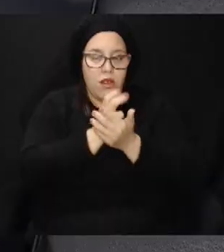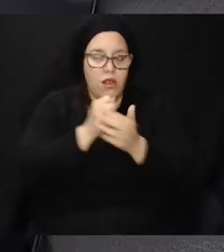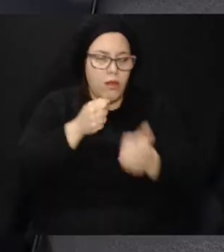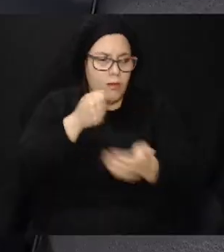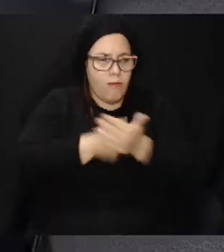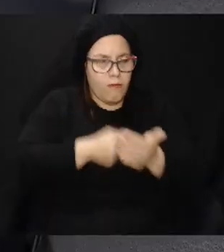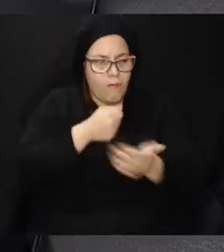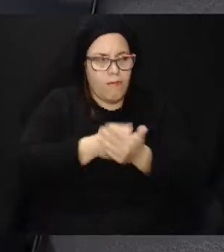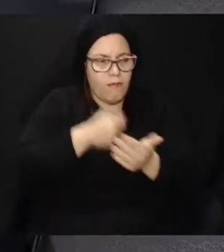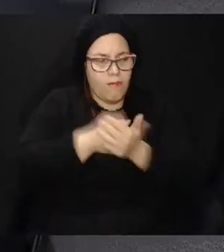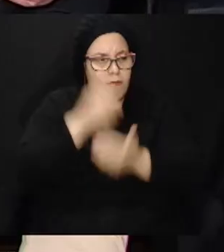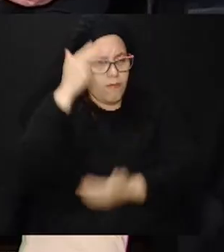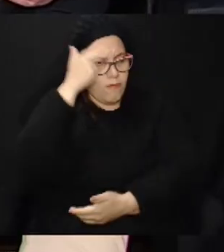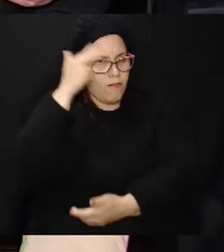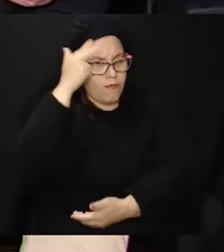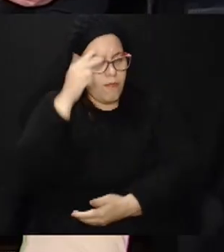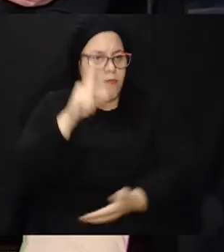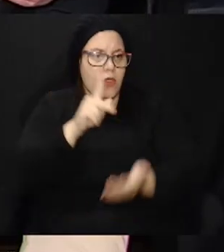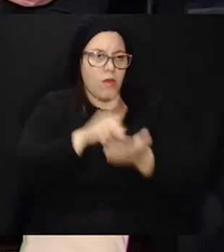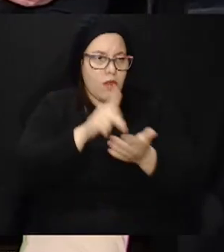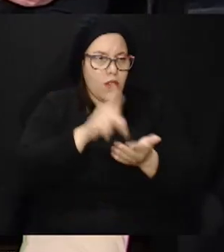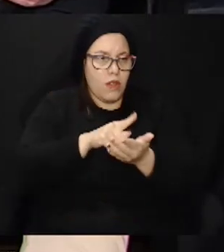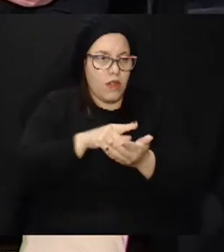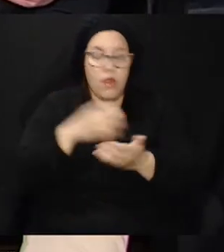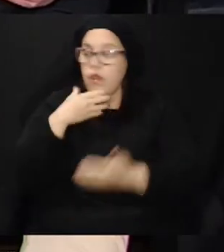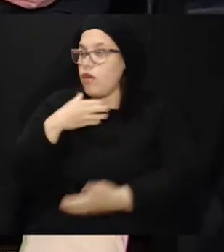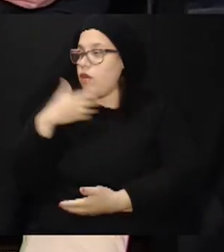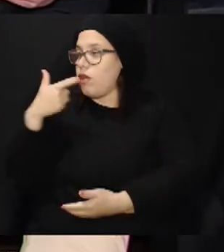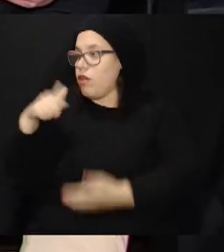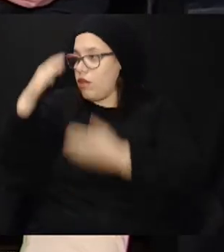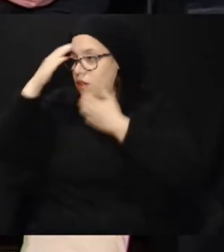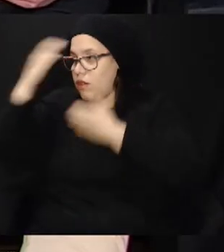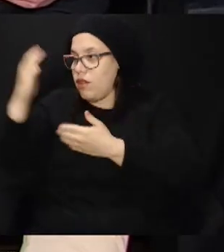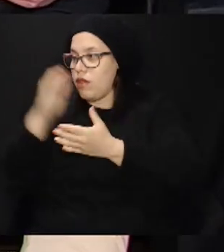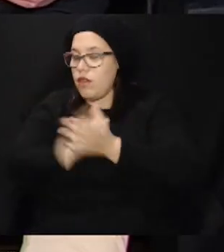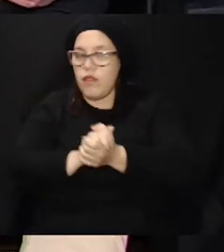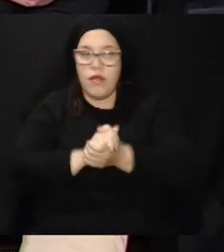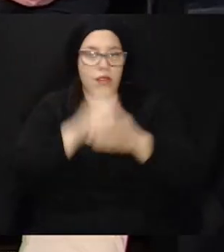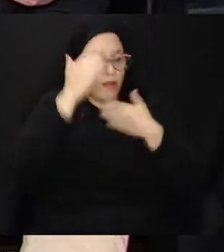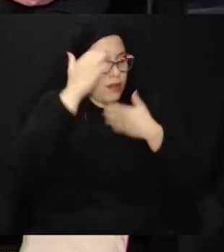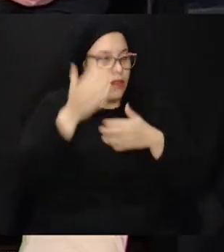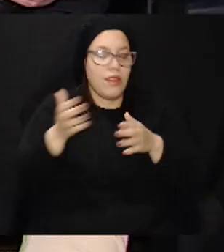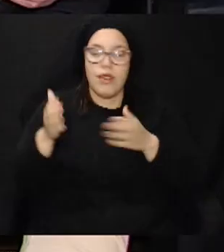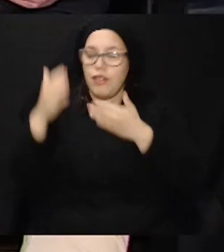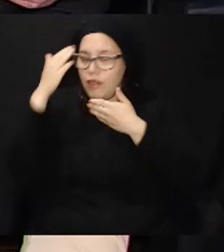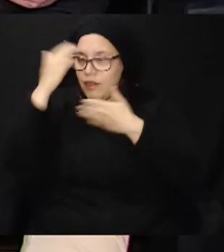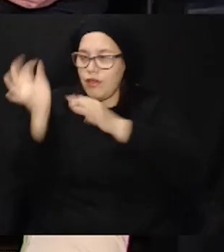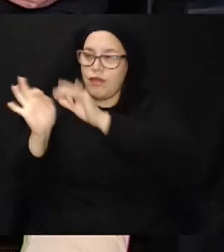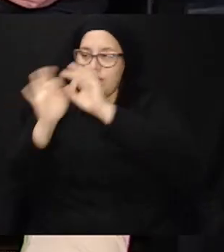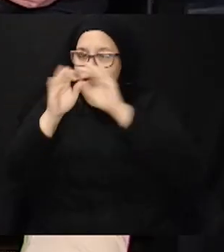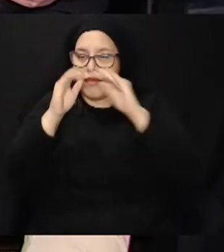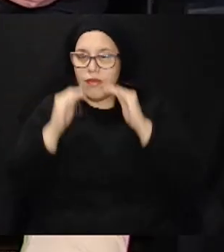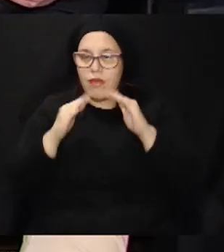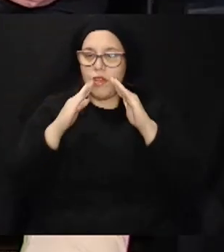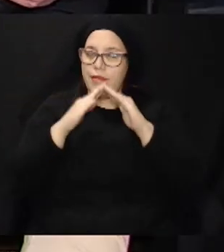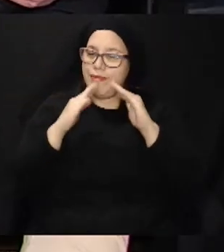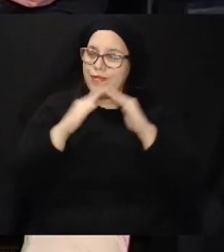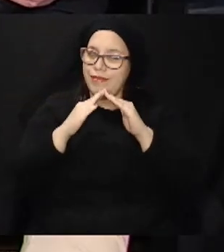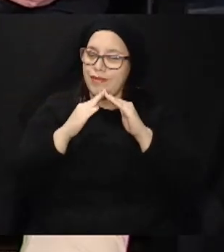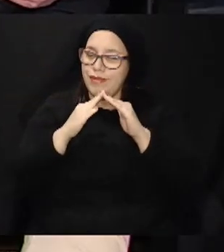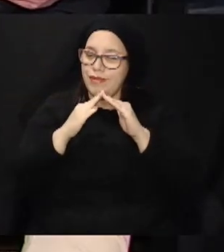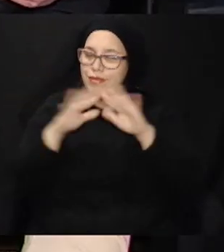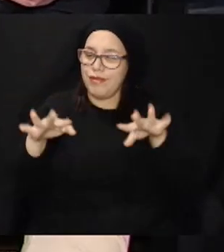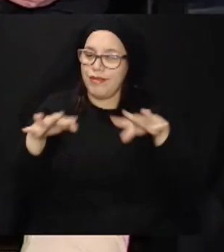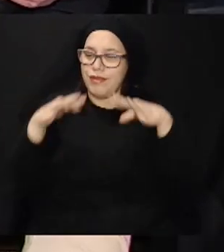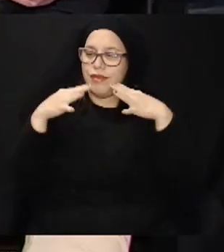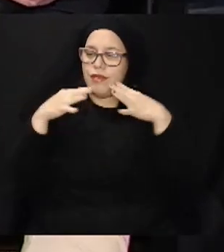utópico, mas verdadeiro. Carmo, mais uma vez, muito obrigado, viu? Obrigado. E eu agradeço você que está em casa pela sua audiência e